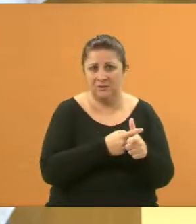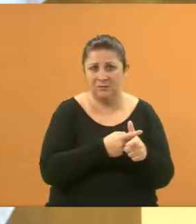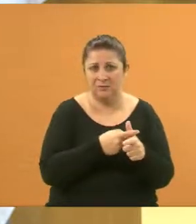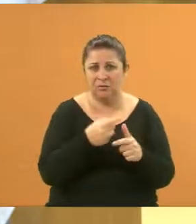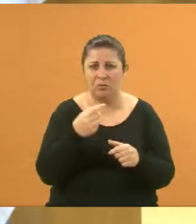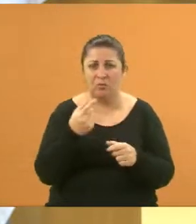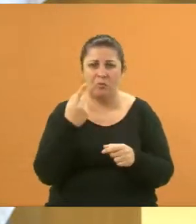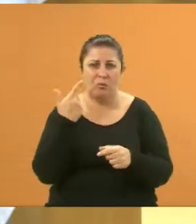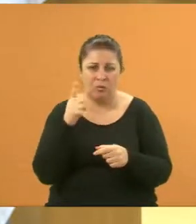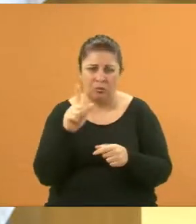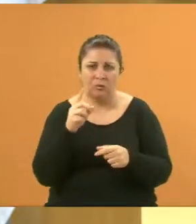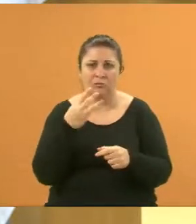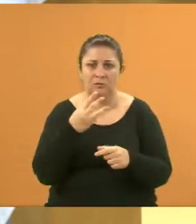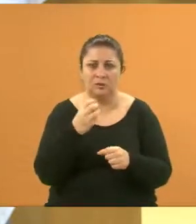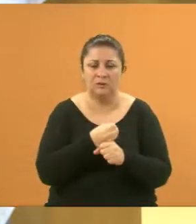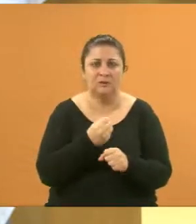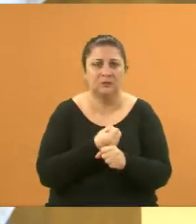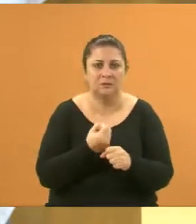anos foi de